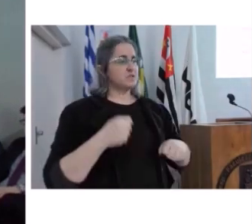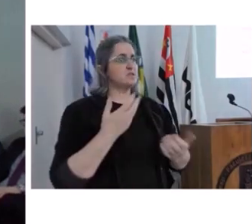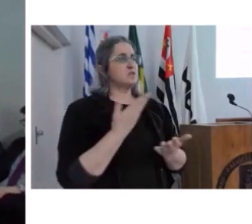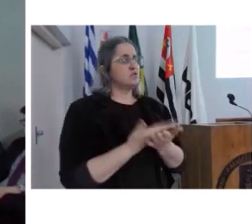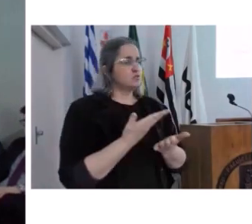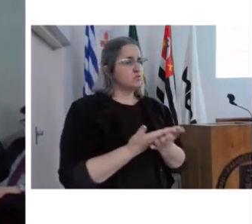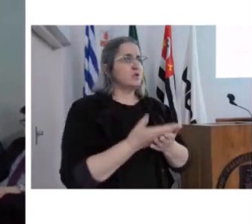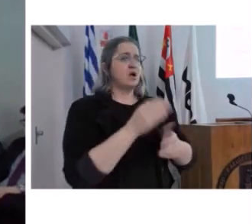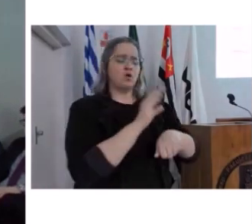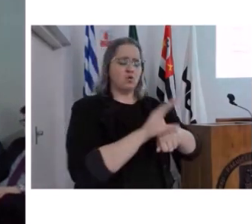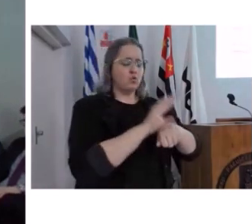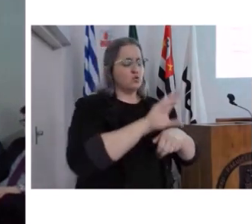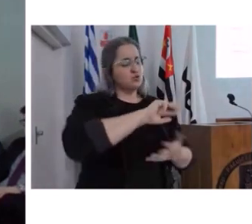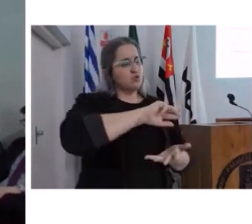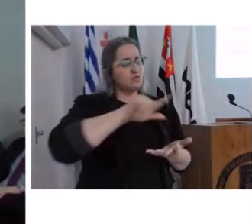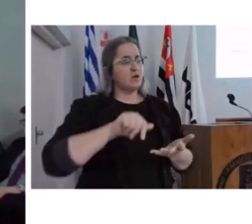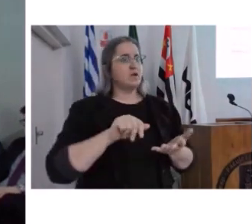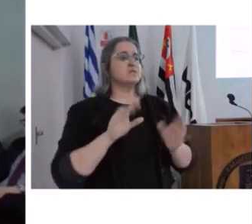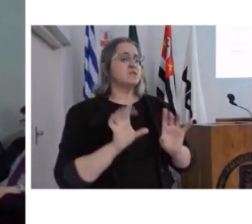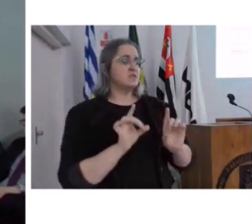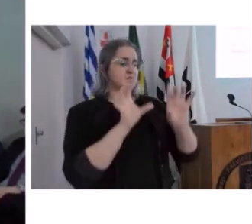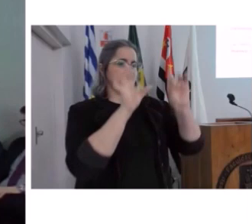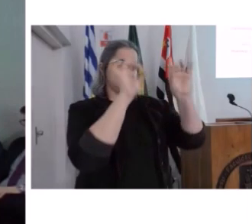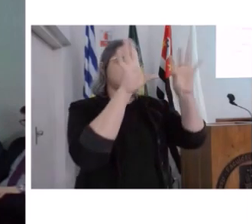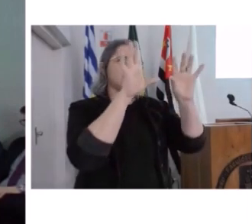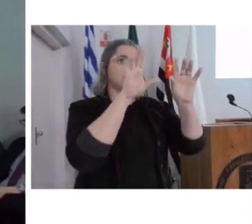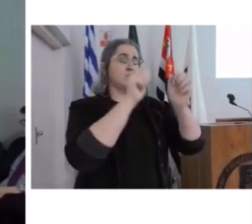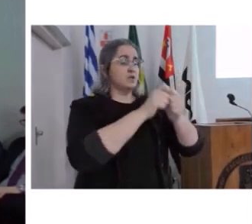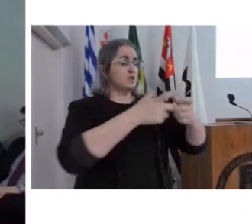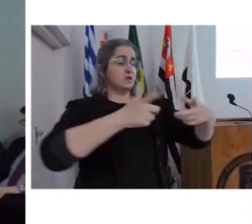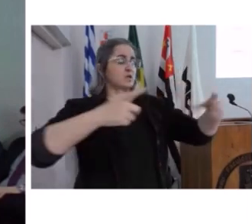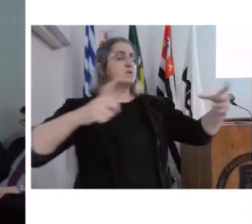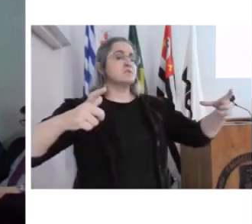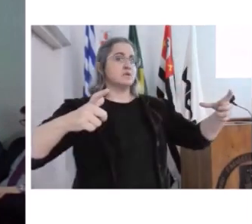especialização, ampliar aí e aumentar cada vez mais.